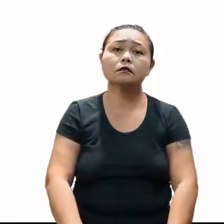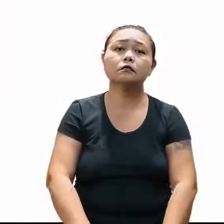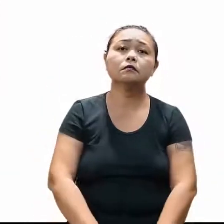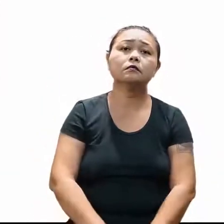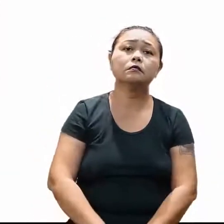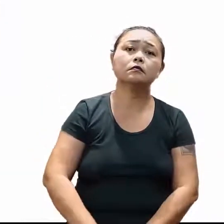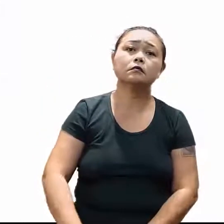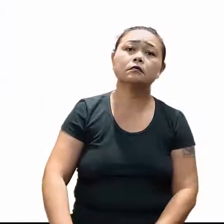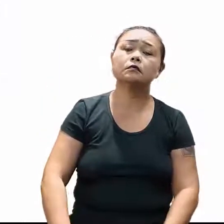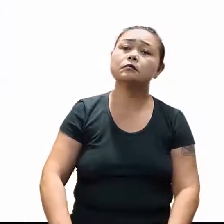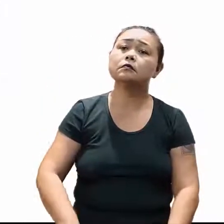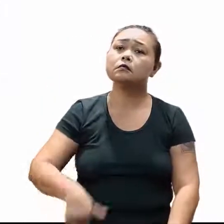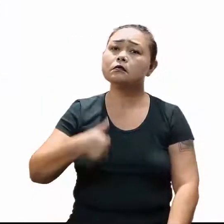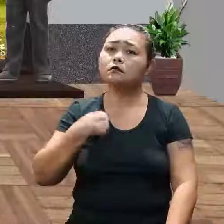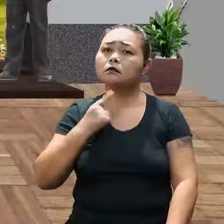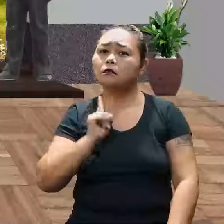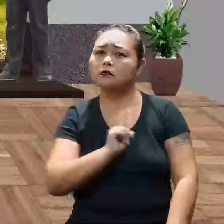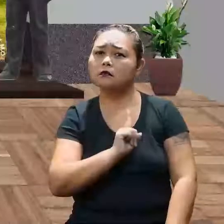Andarilho